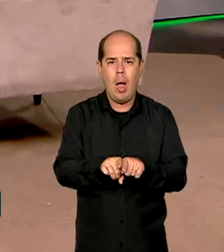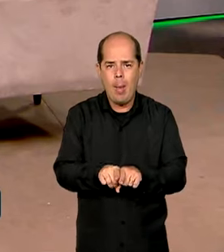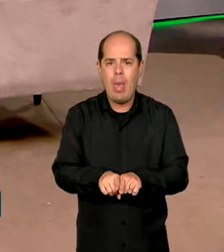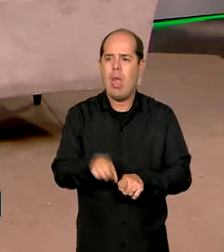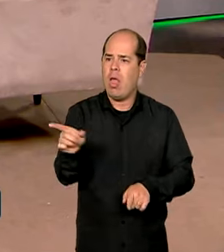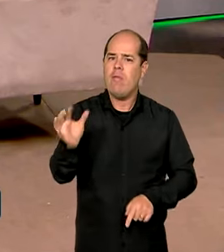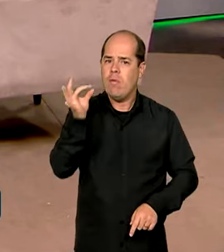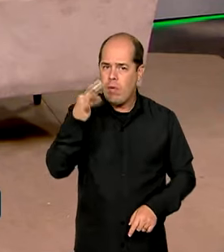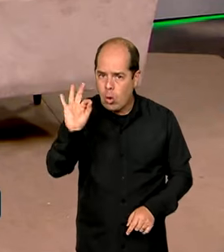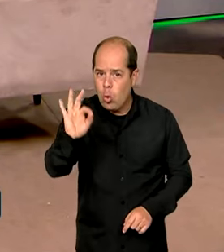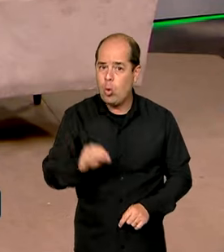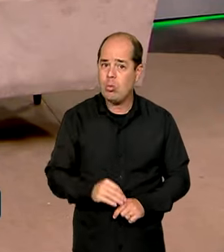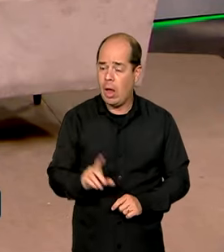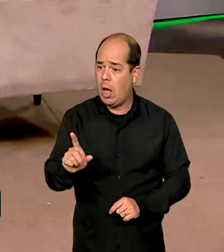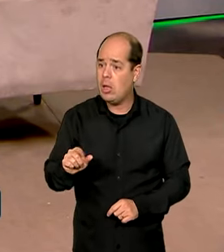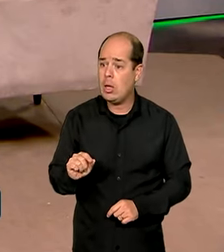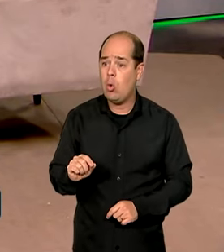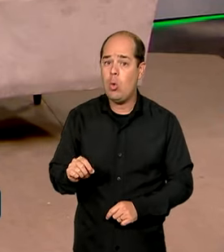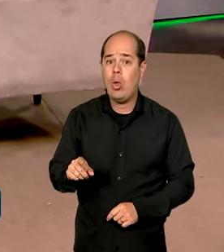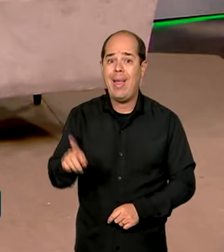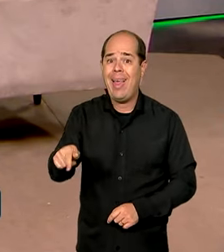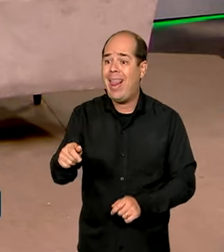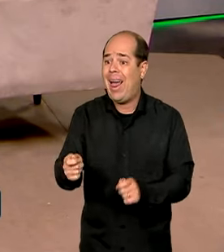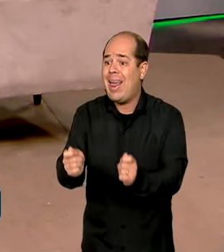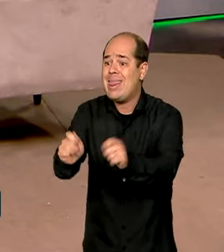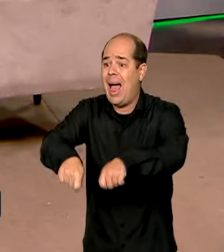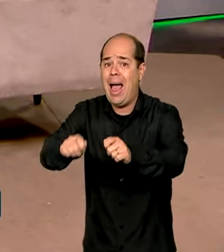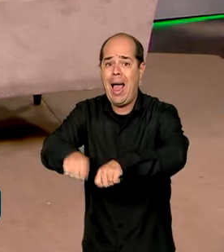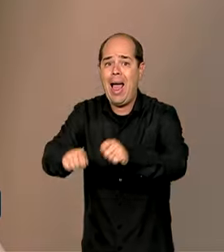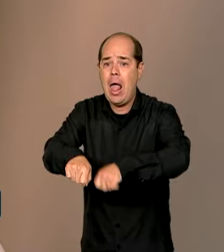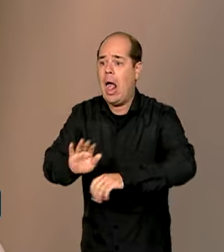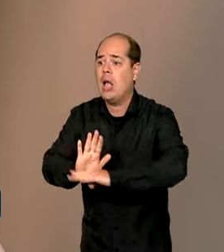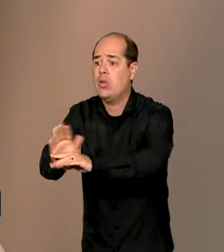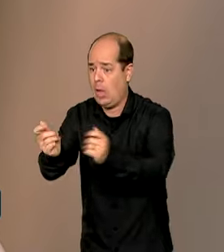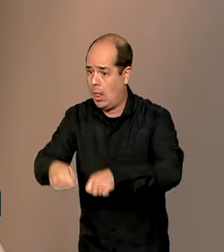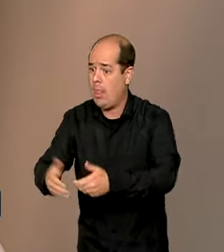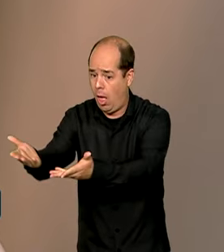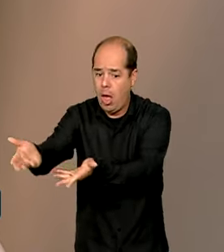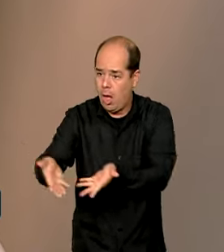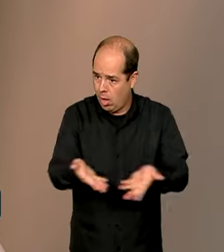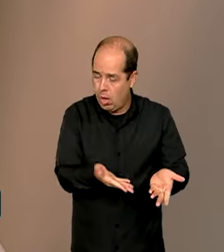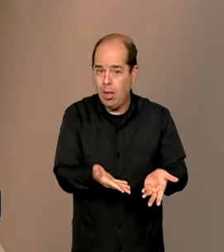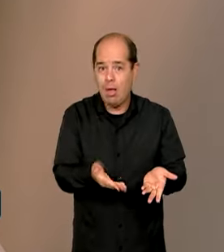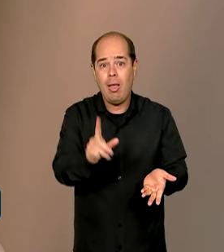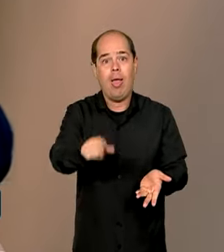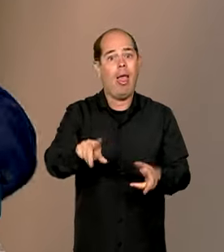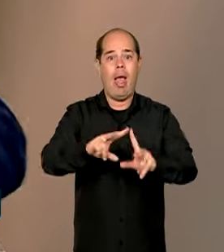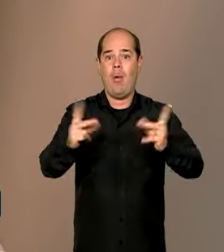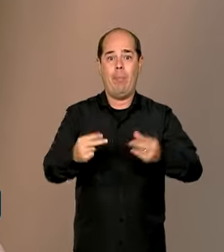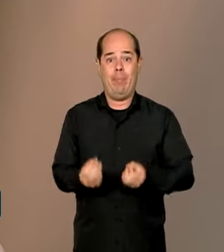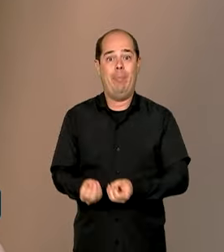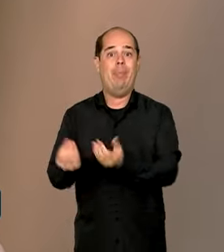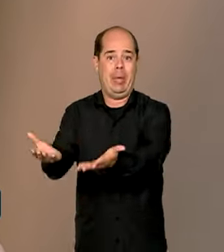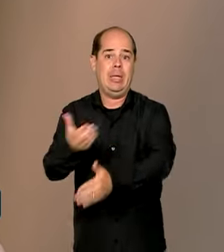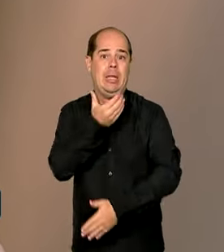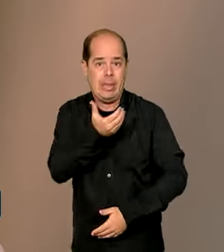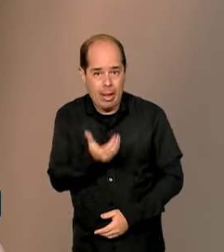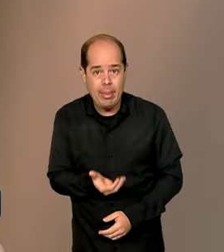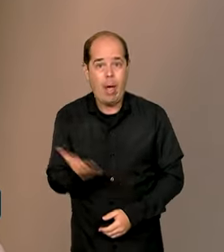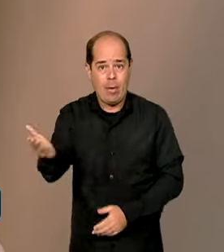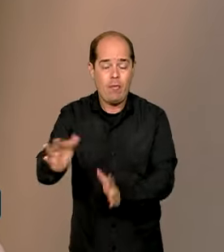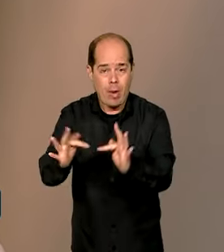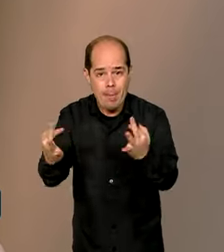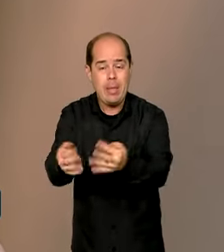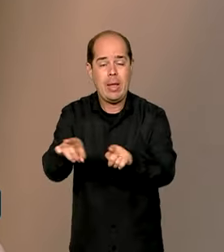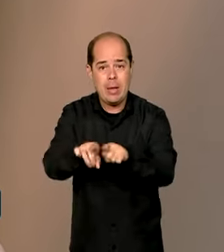uma qualificação, né? E uma oportunidade. Esse eu garanto, é o melhor presente de Natal. Com certeza. Para esta família e para o